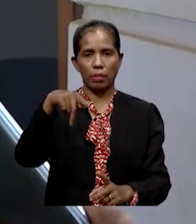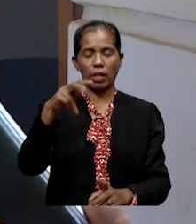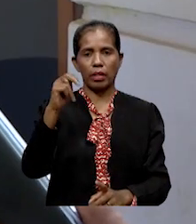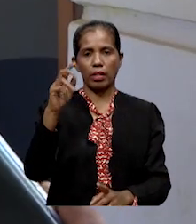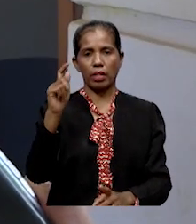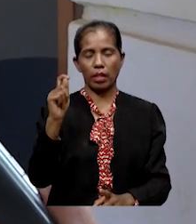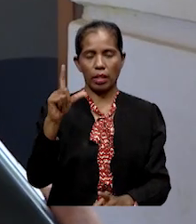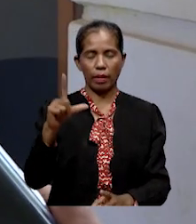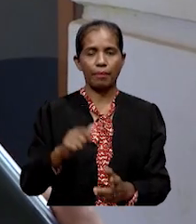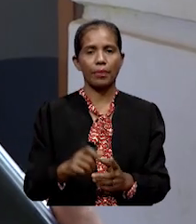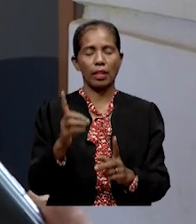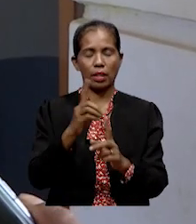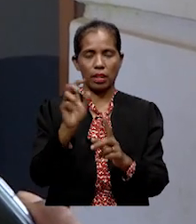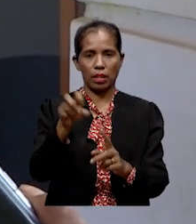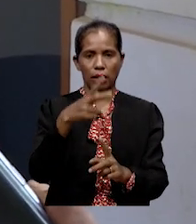de janeiro,